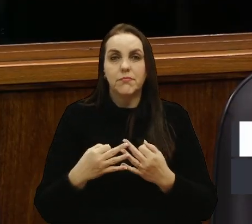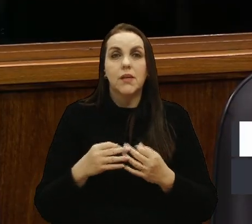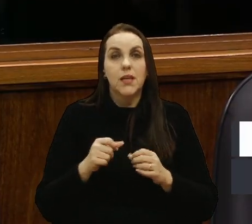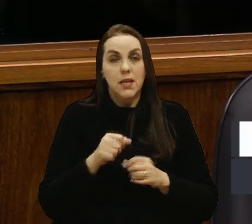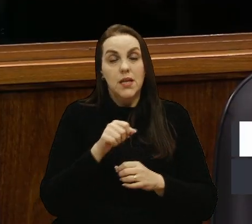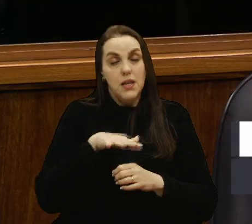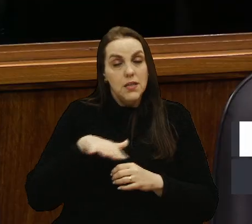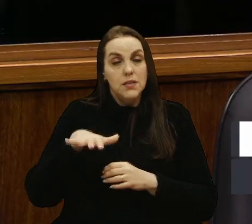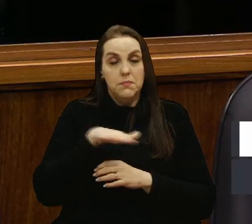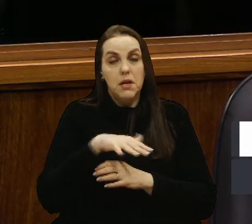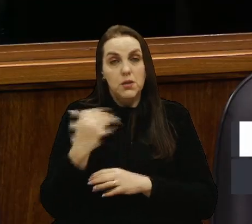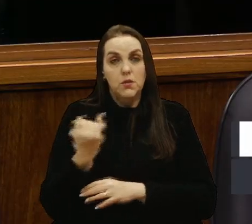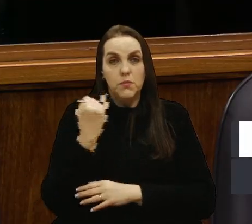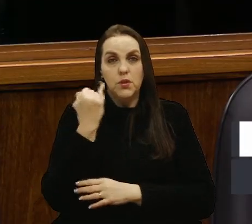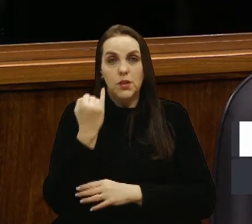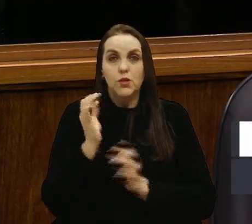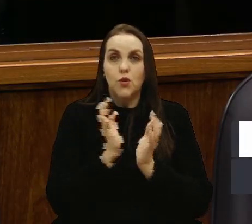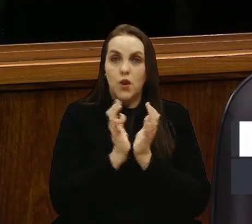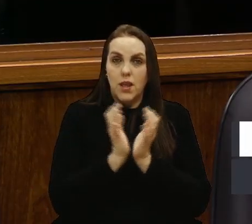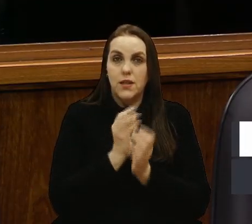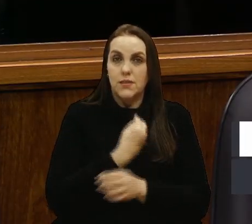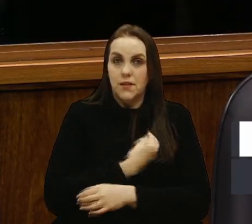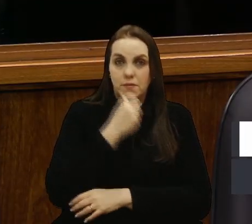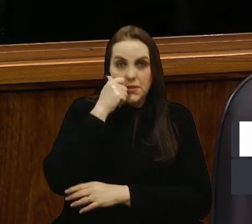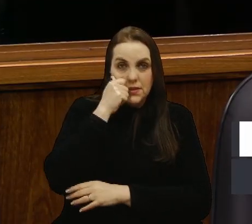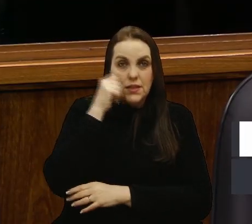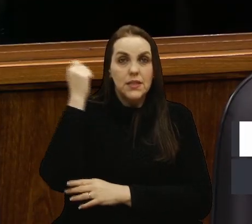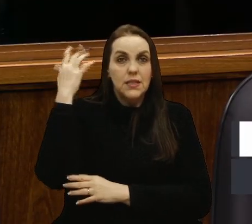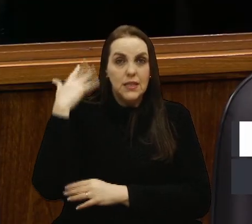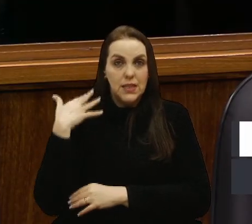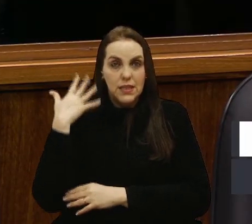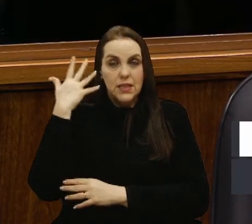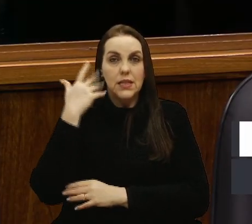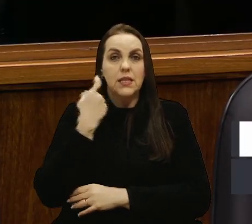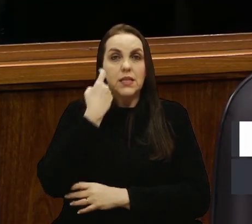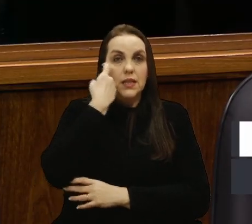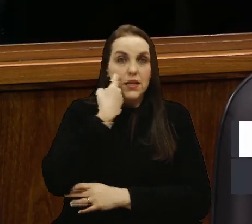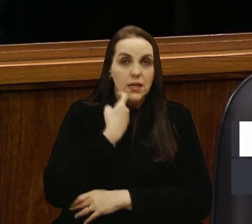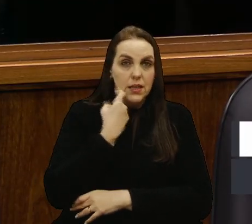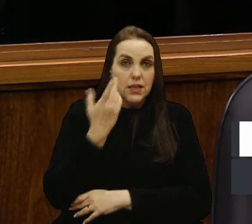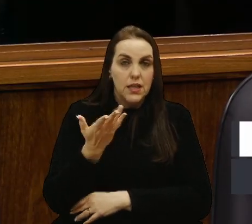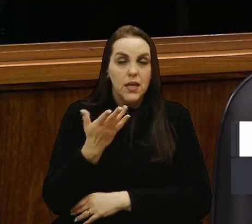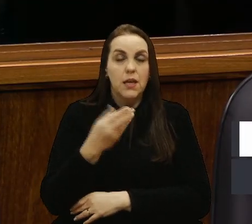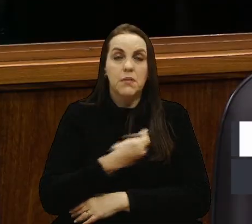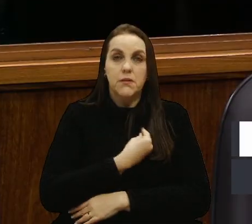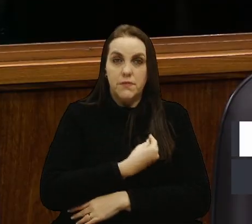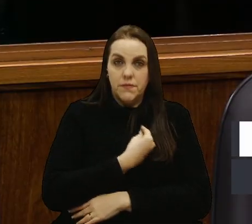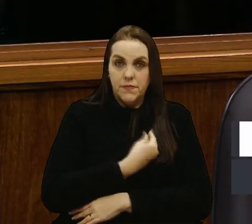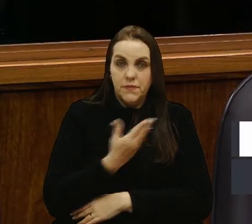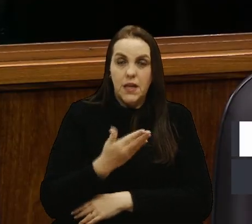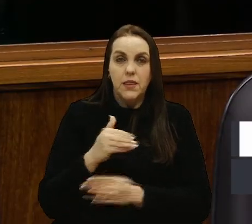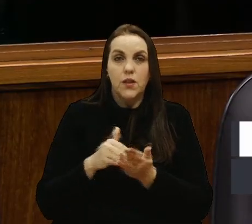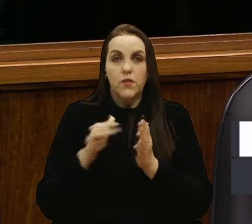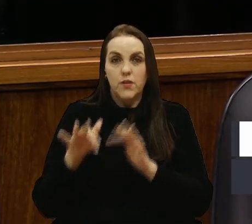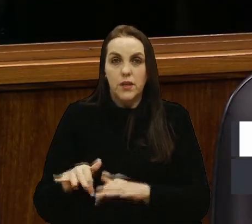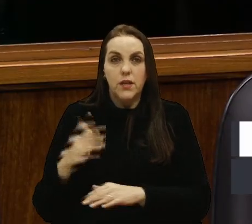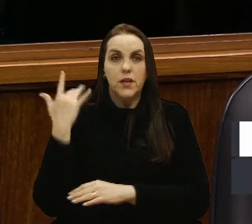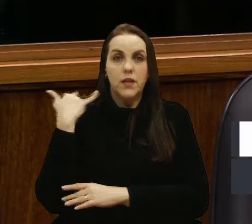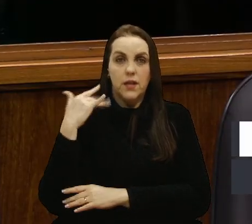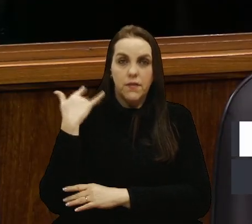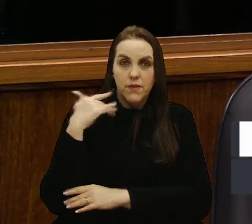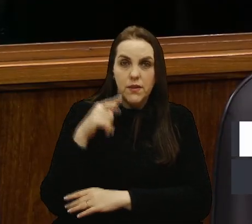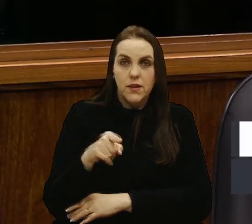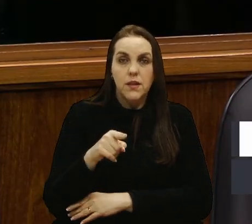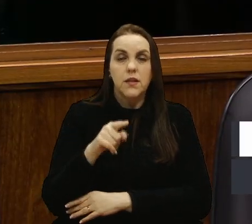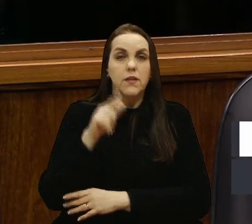presentes. Vejo aqui a Daiane, Caleb não está, mas estava presente, ficou até o fim. Vereadora Andressa,